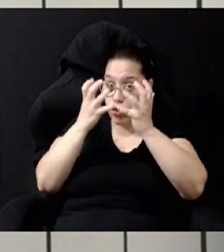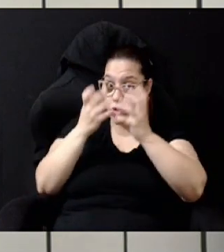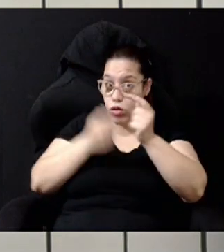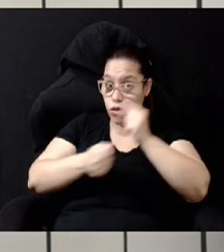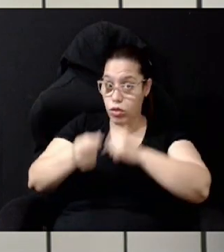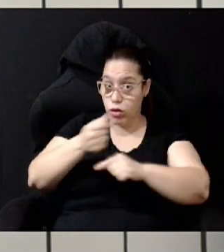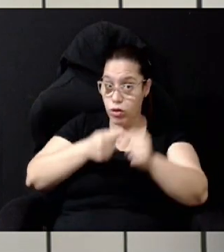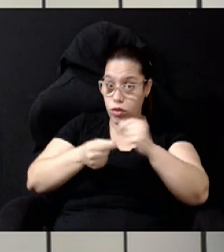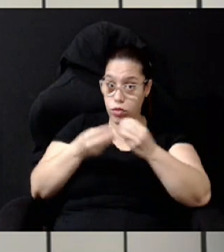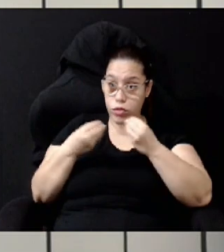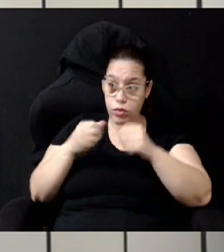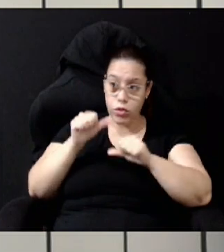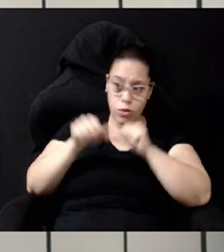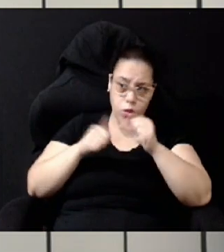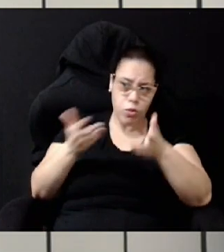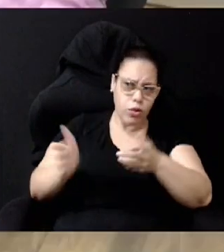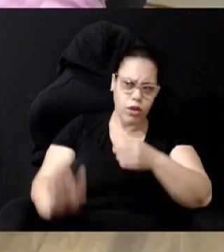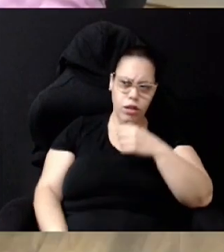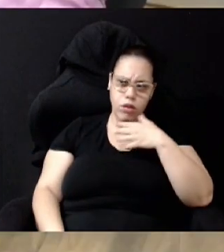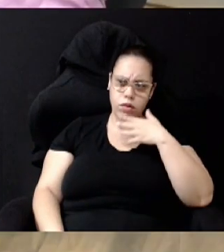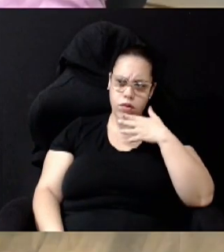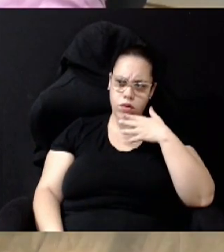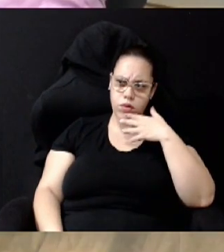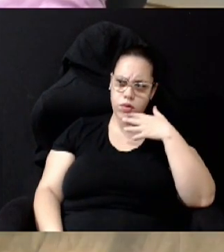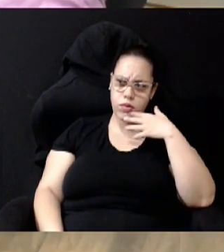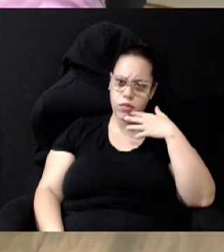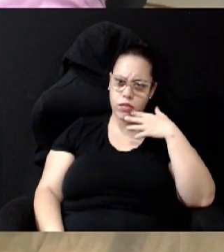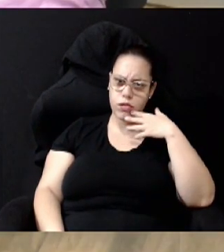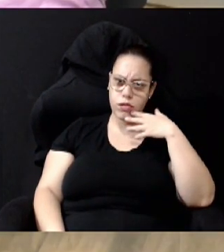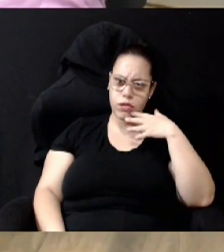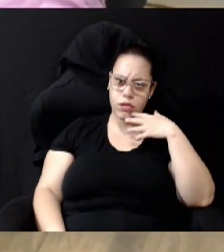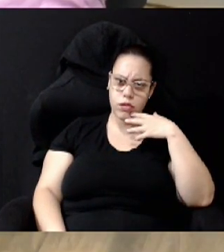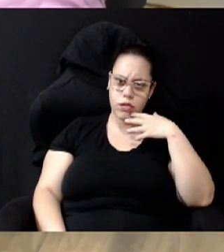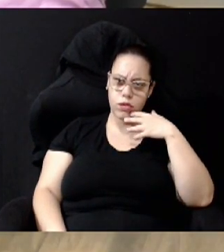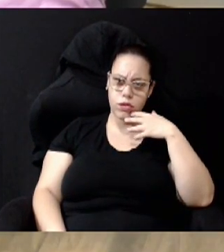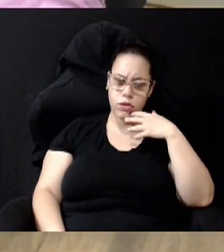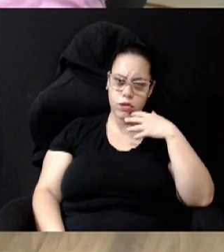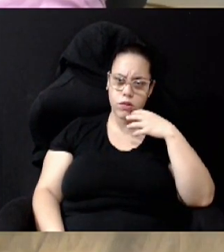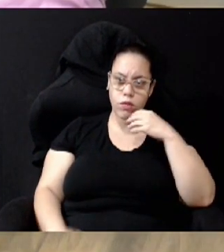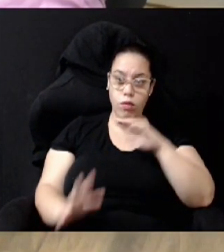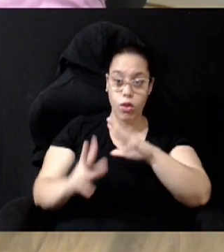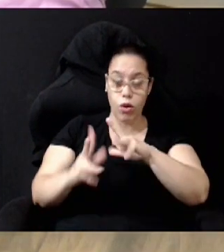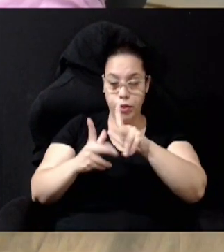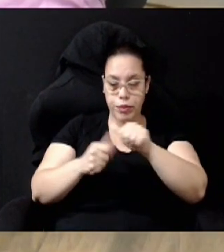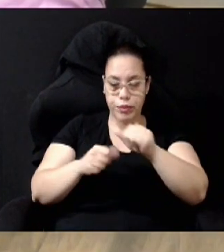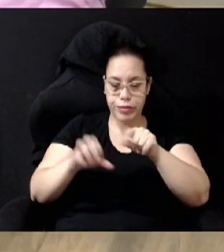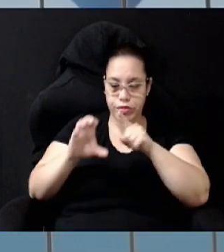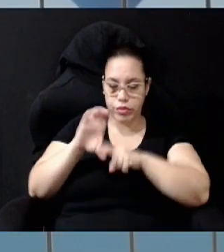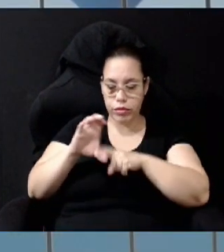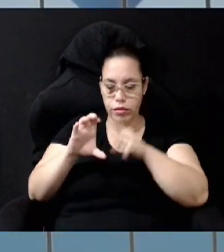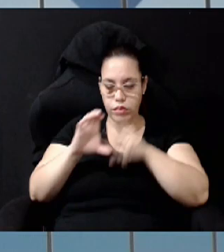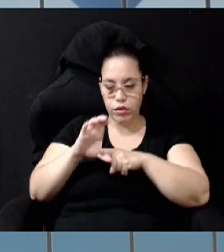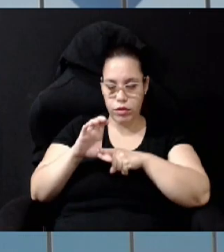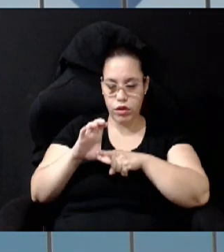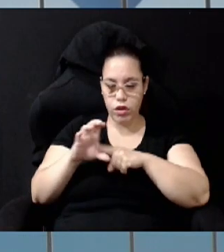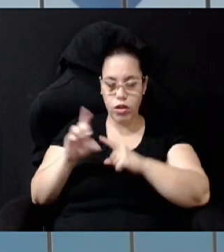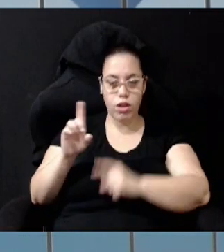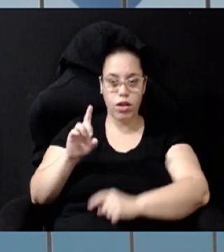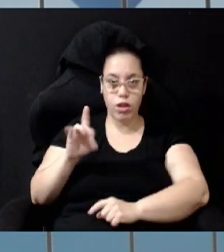que muda isso então? O mundo ele é dependente de fontes de energia, não necessariamente do petróleo. É que